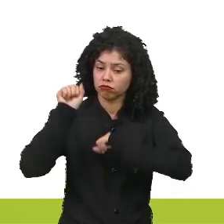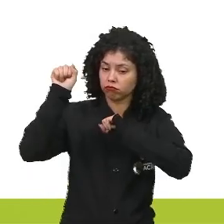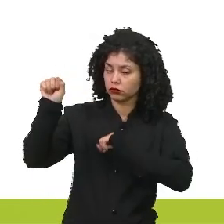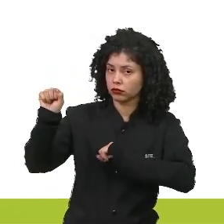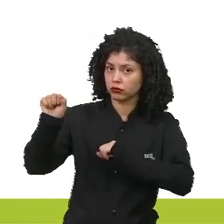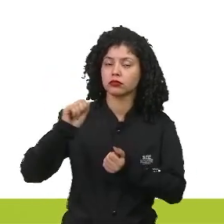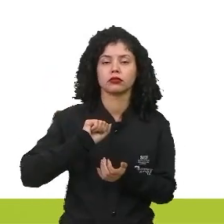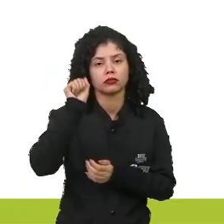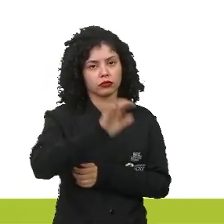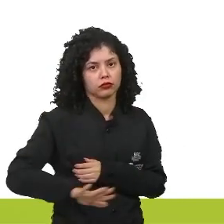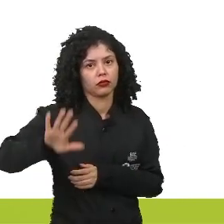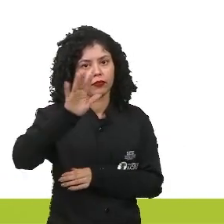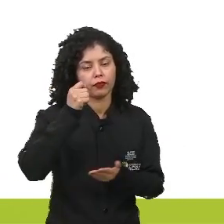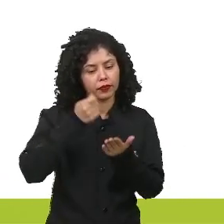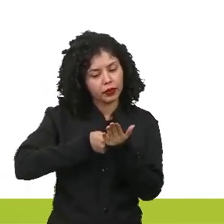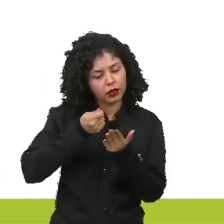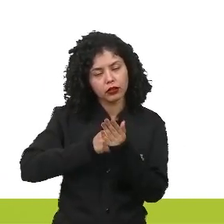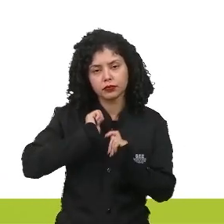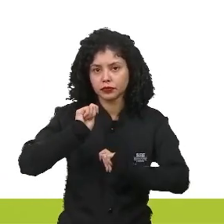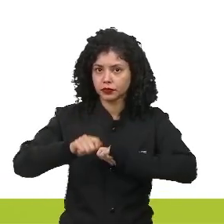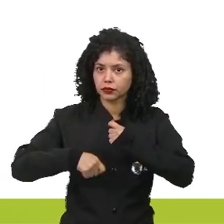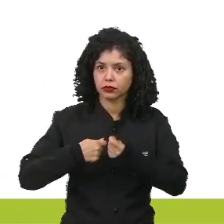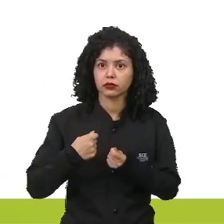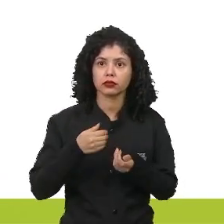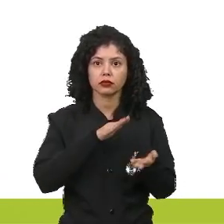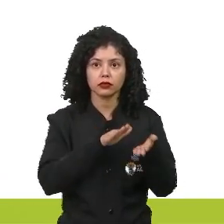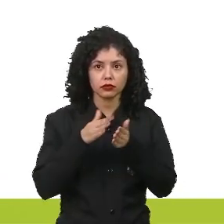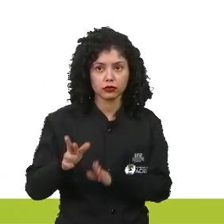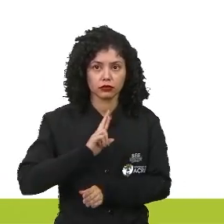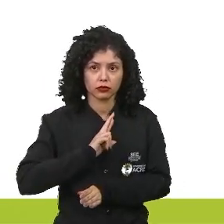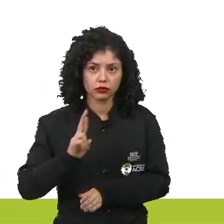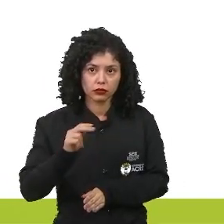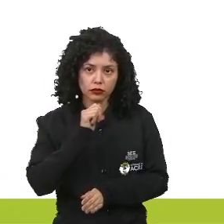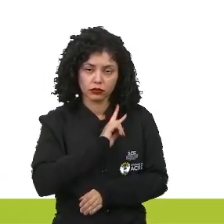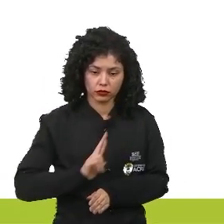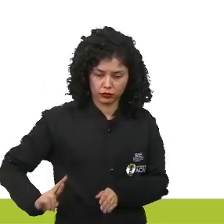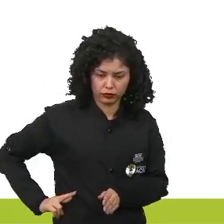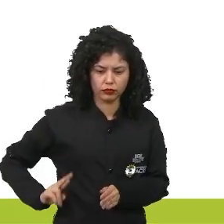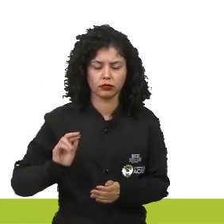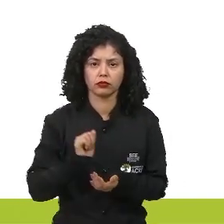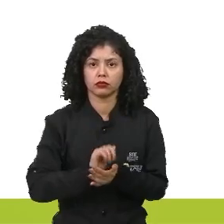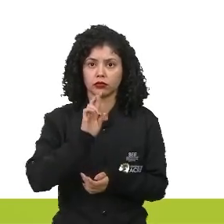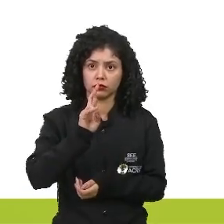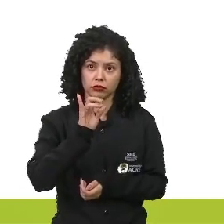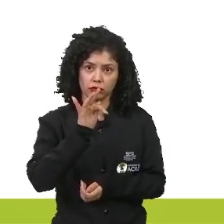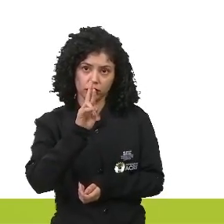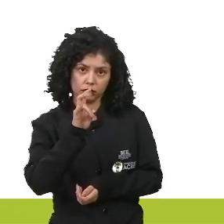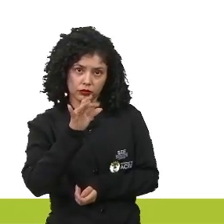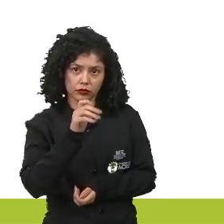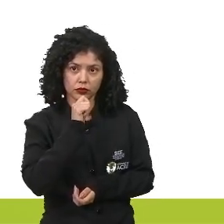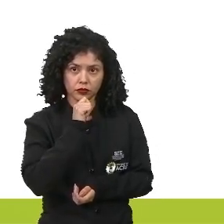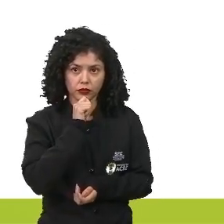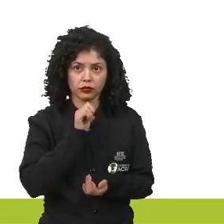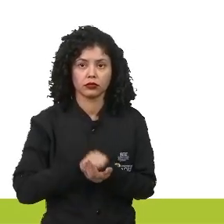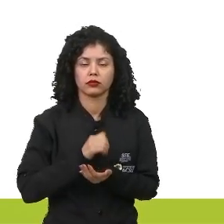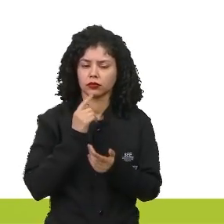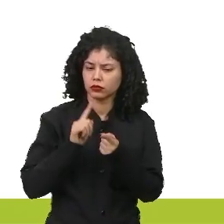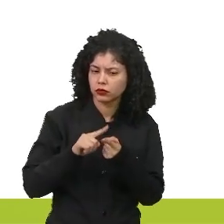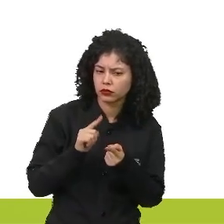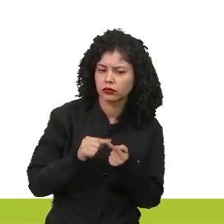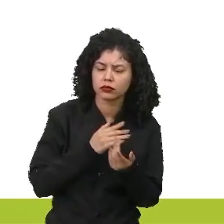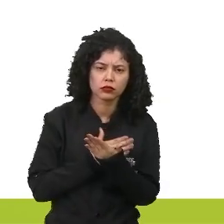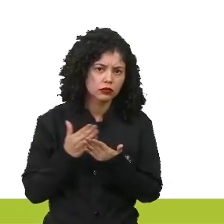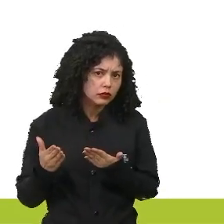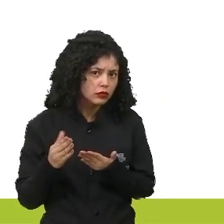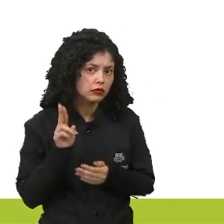que o esforço de construção de um simbolismo por parte da República estava relacionado. Então, basicamente, por que no início da República